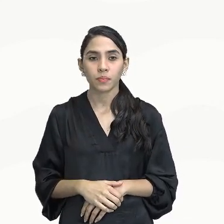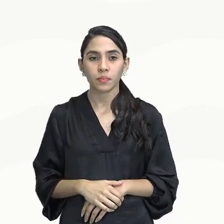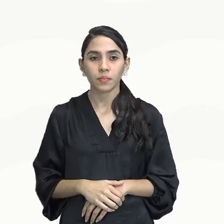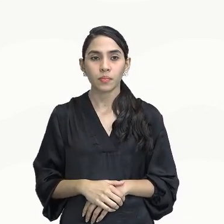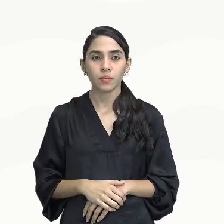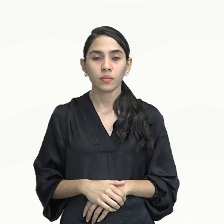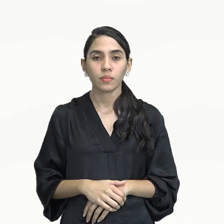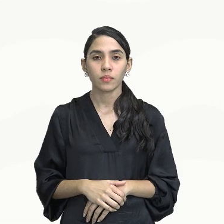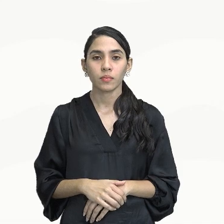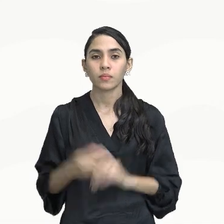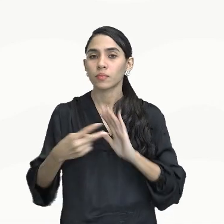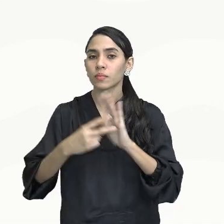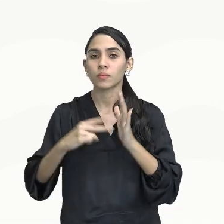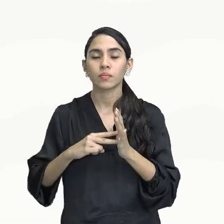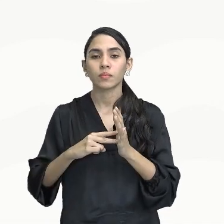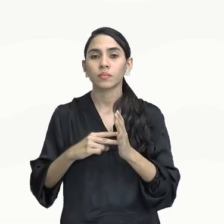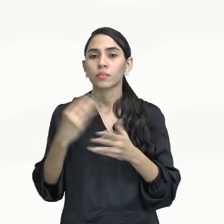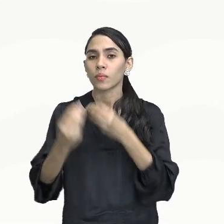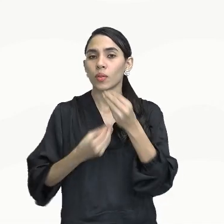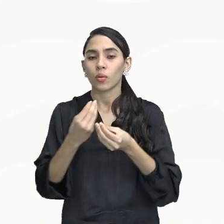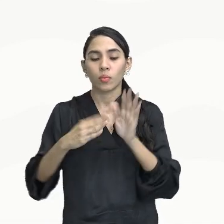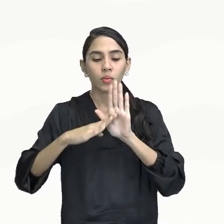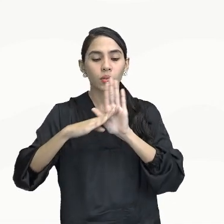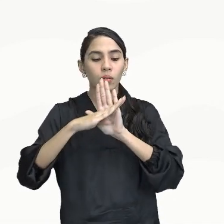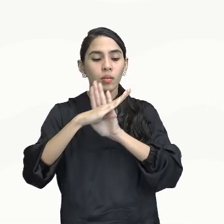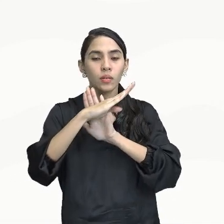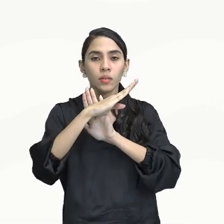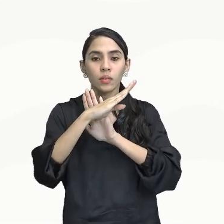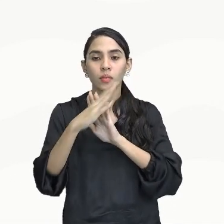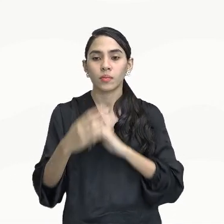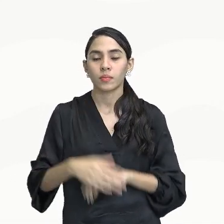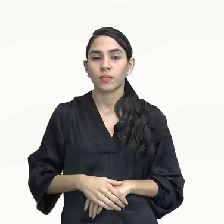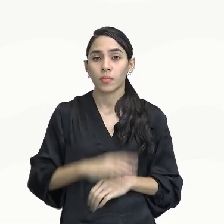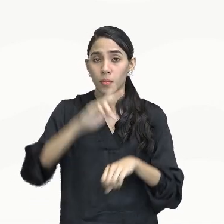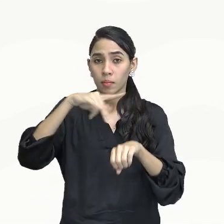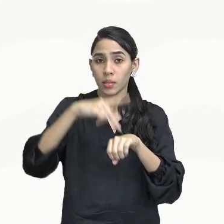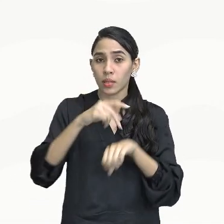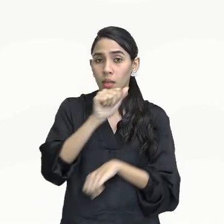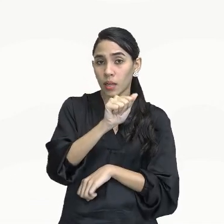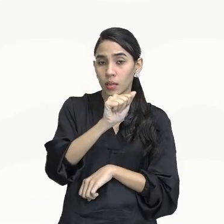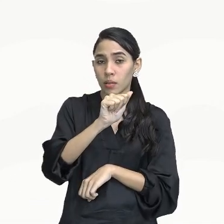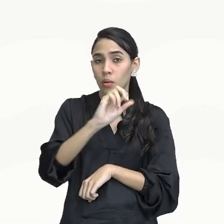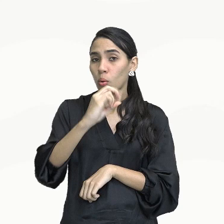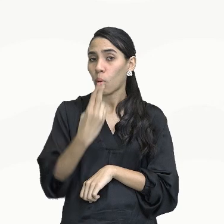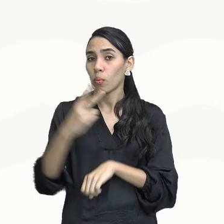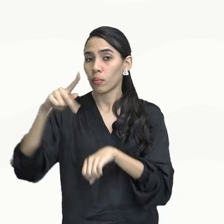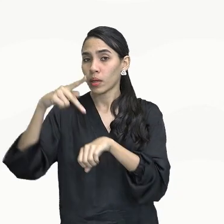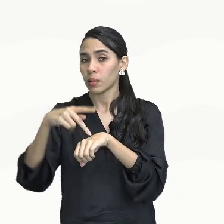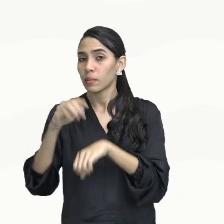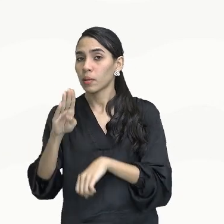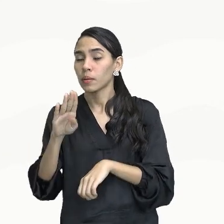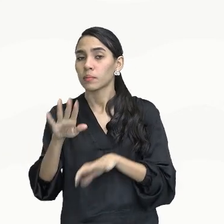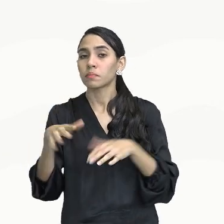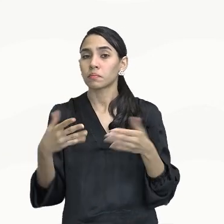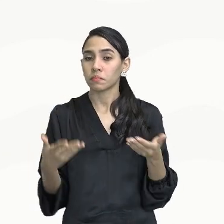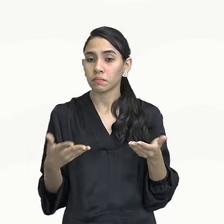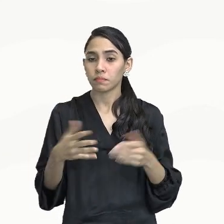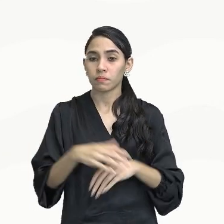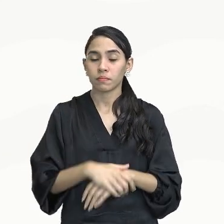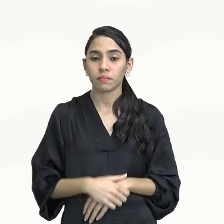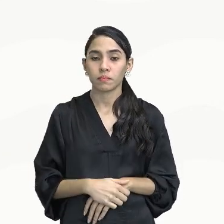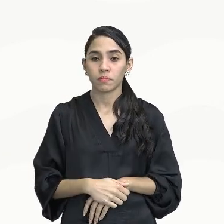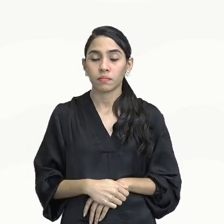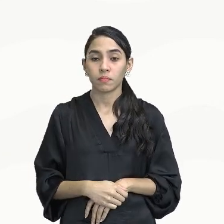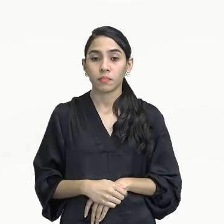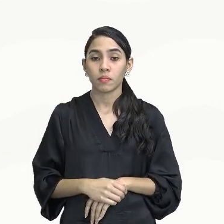quanto que isso significa. Quem cresceu mais? Foi o país A ou foi o país B?